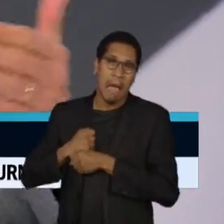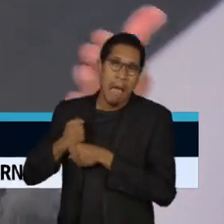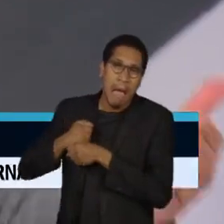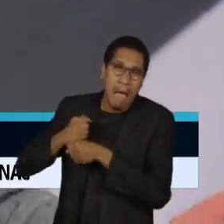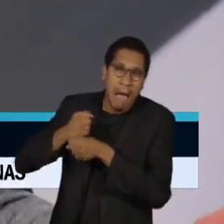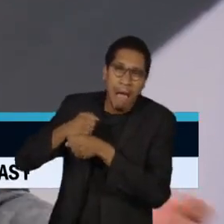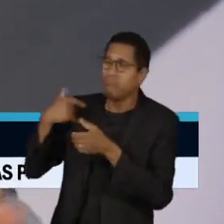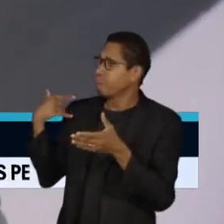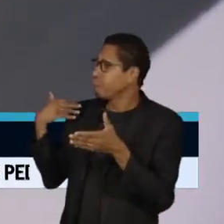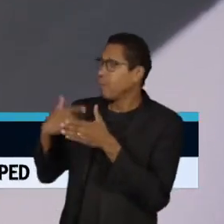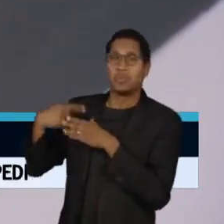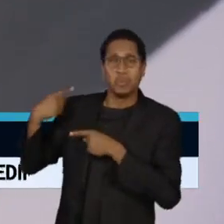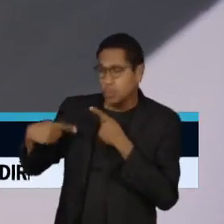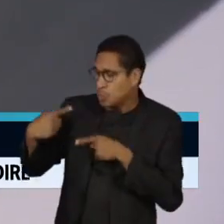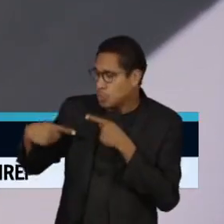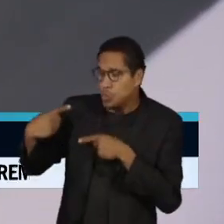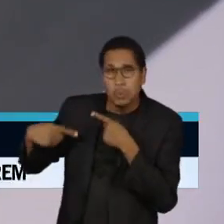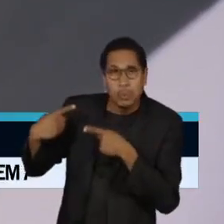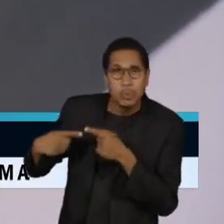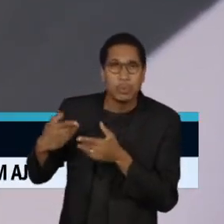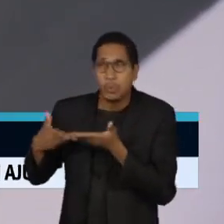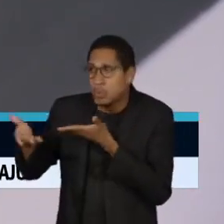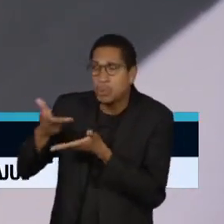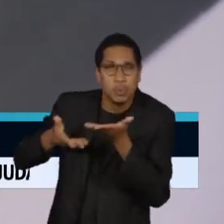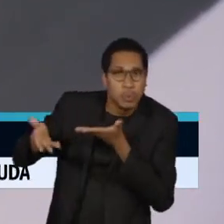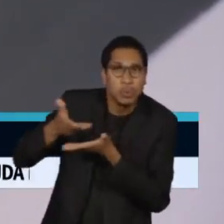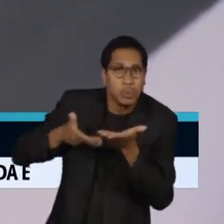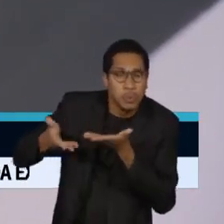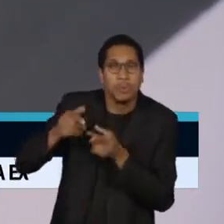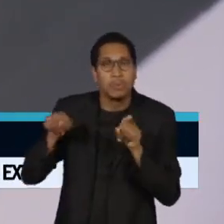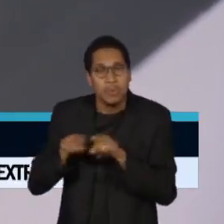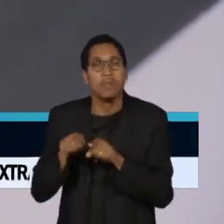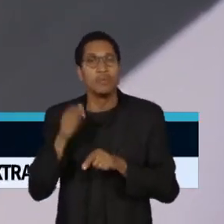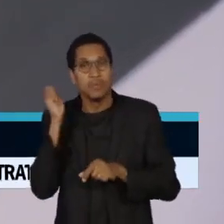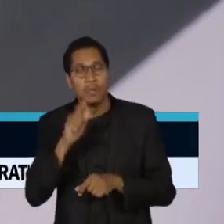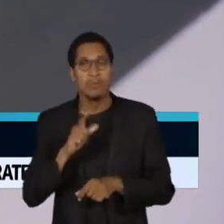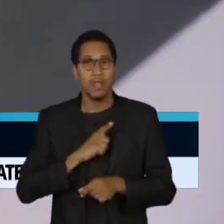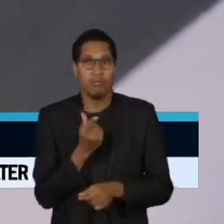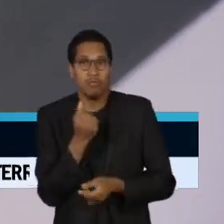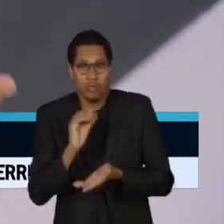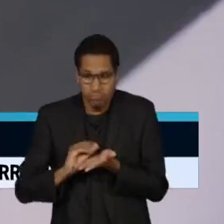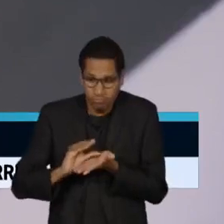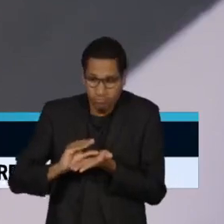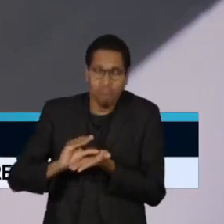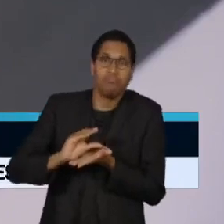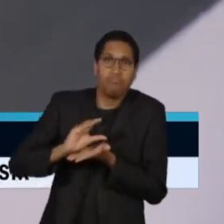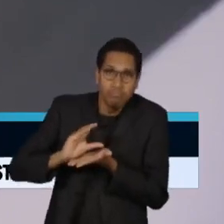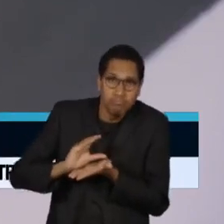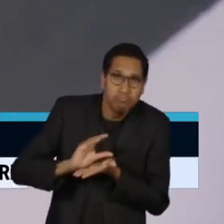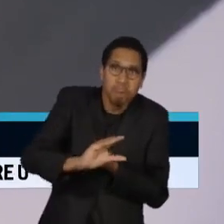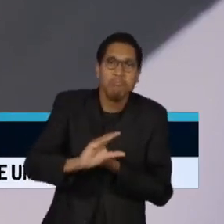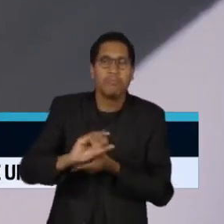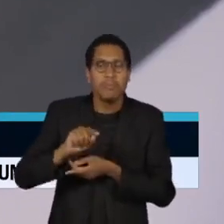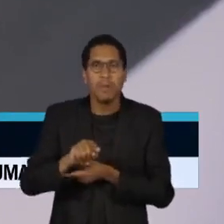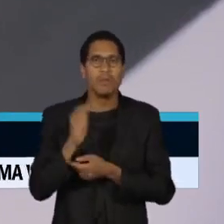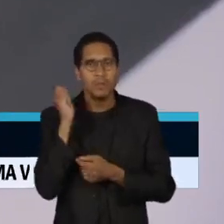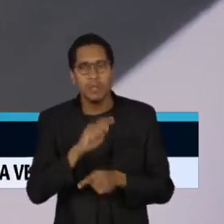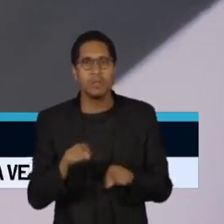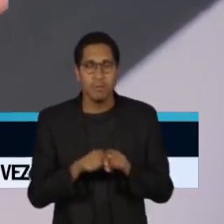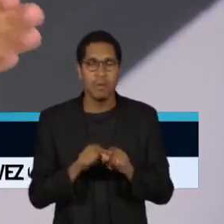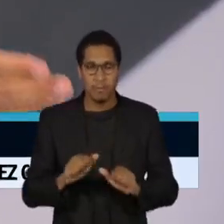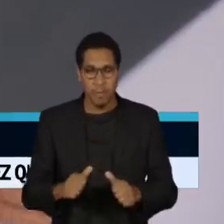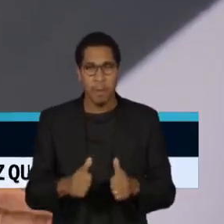de amadurecimento e que tem levado a um aumento do investimento e já tem levado a vários